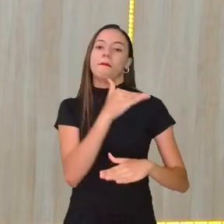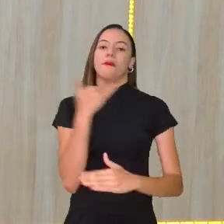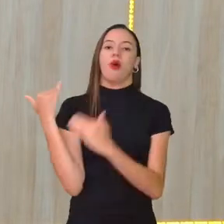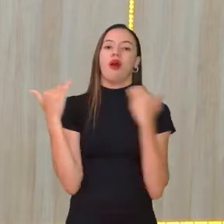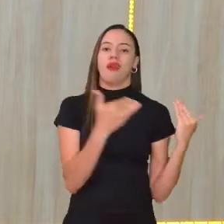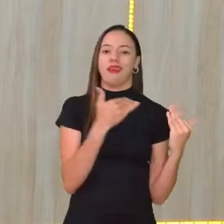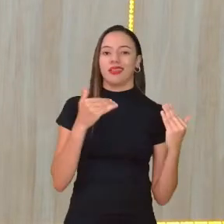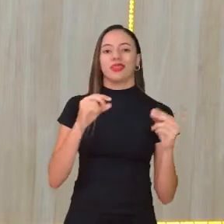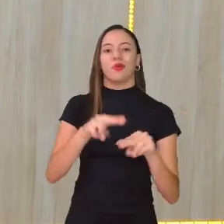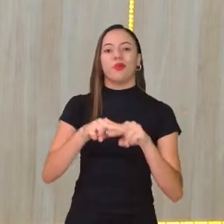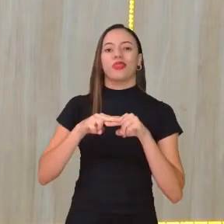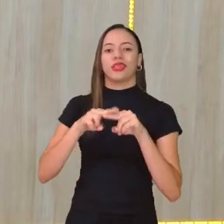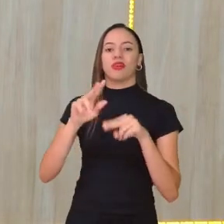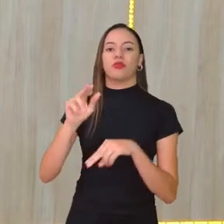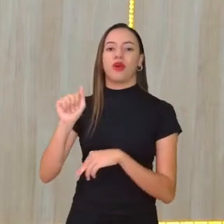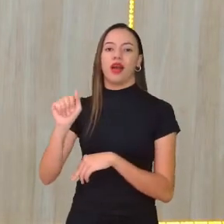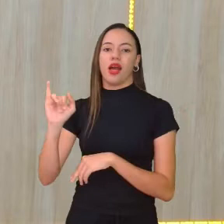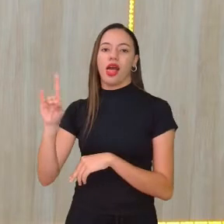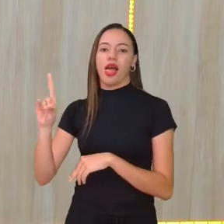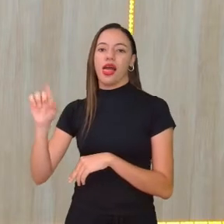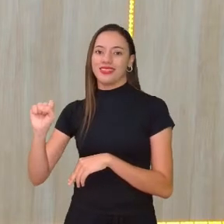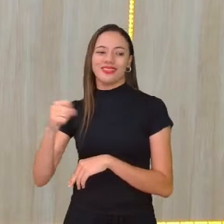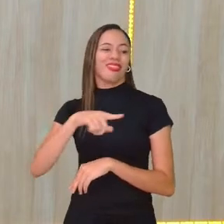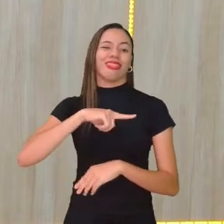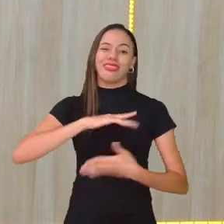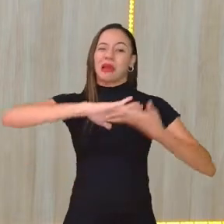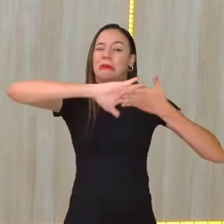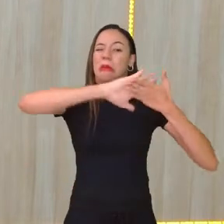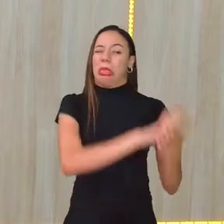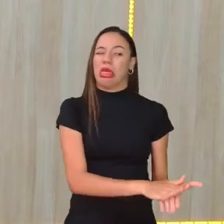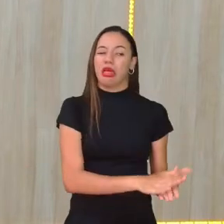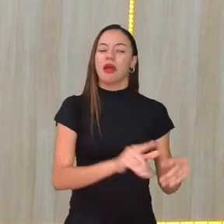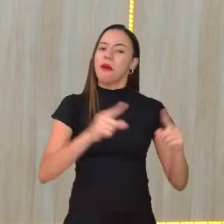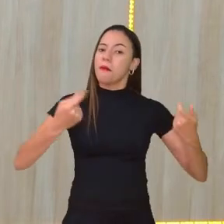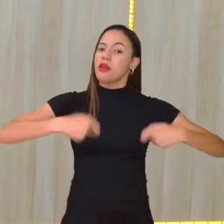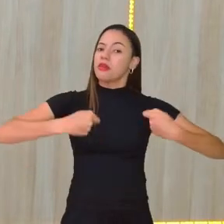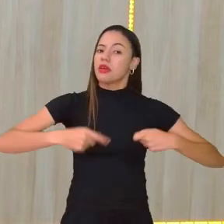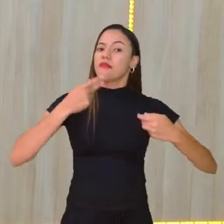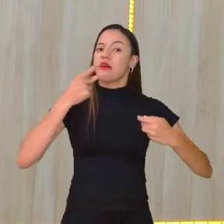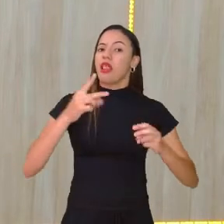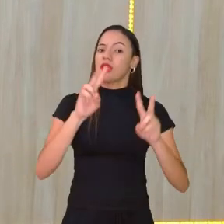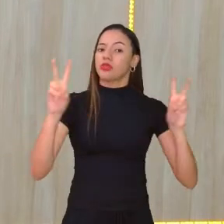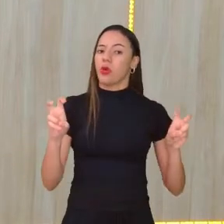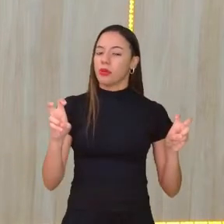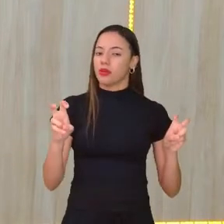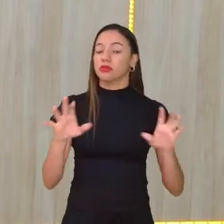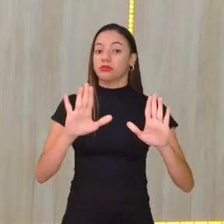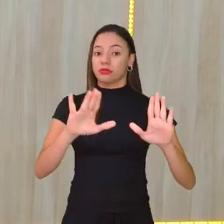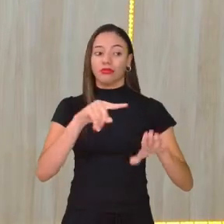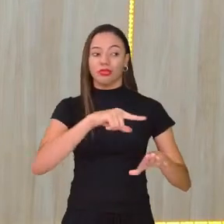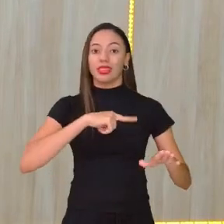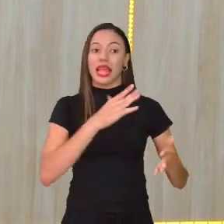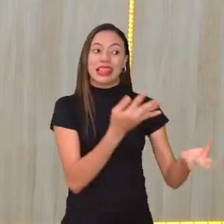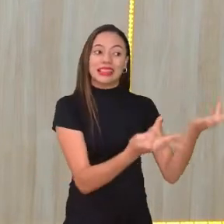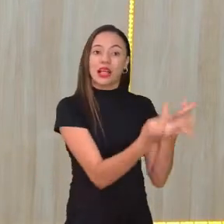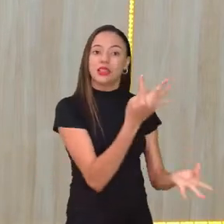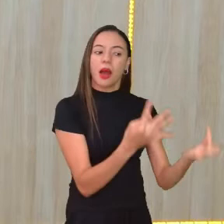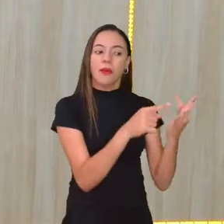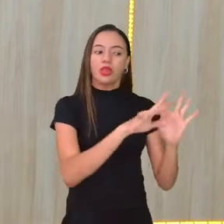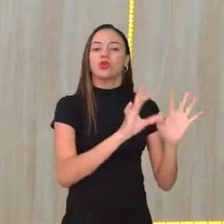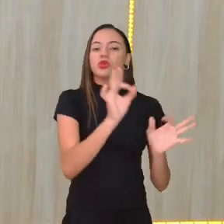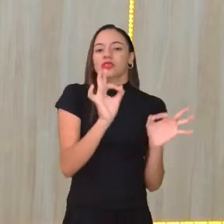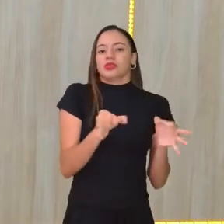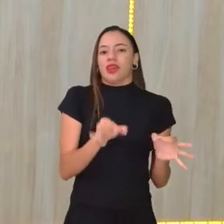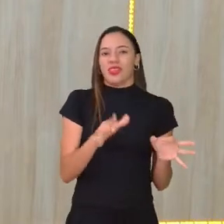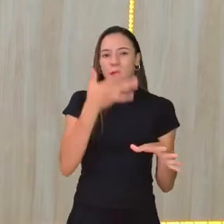respeito, mas que era necessário falar a respeito disso, não só para ter o tratamento médico adequado para as pessoas